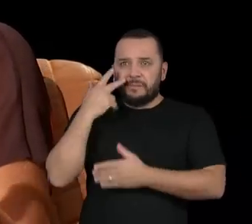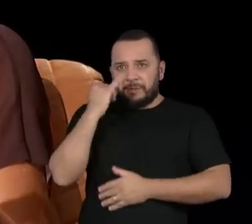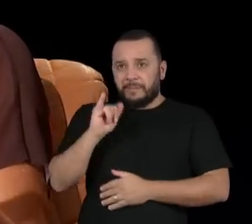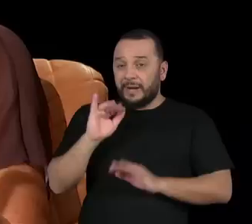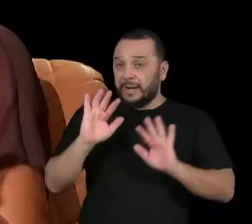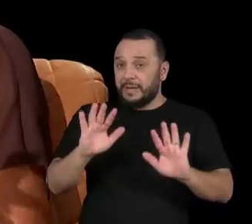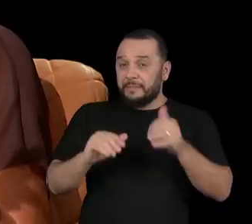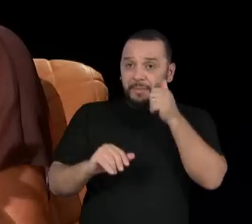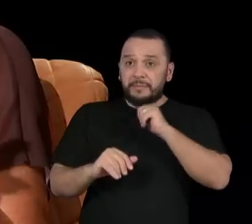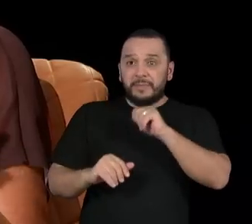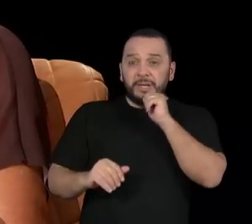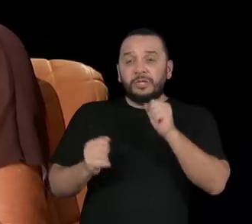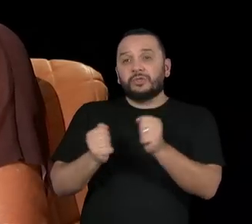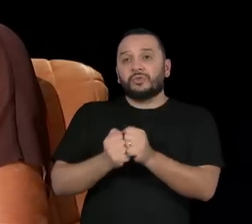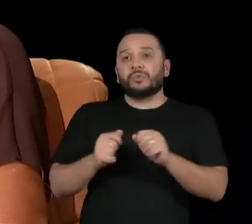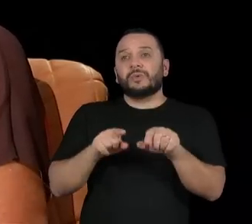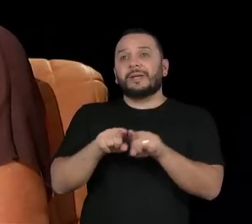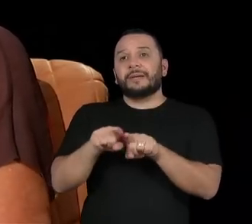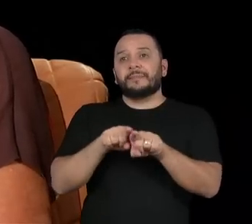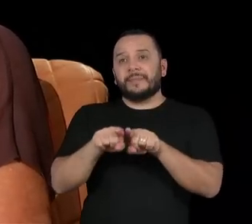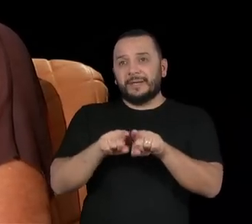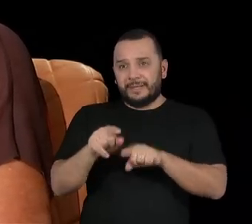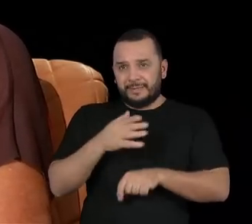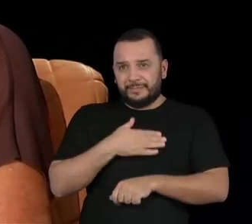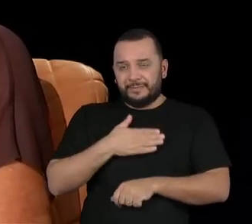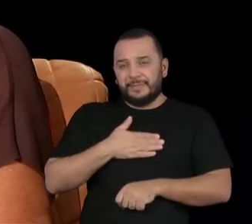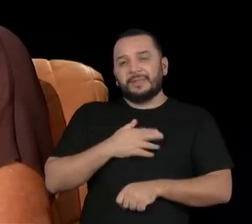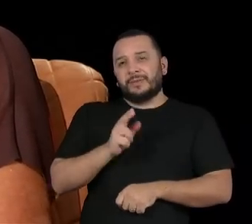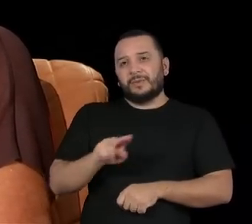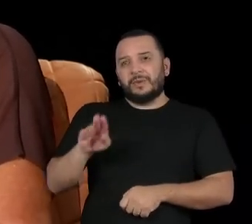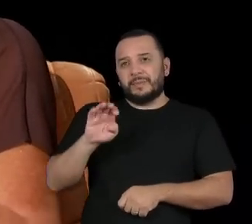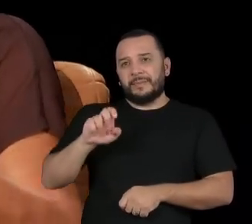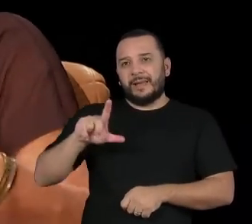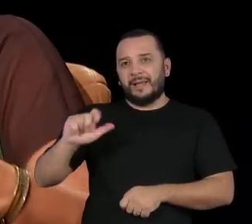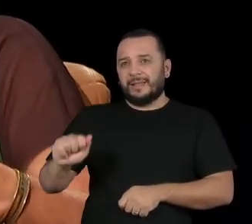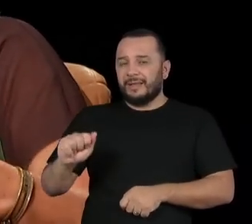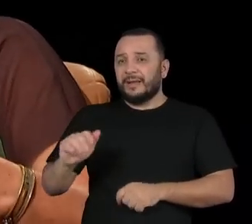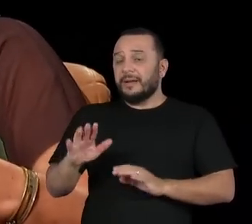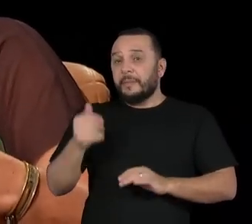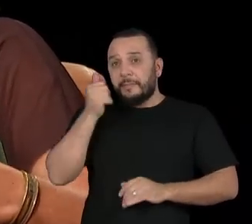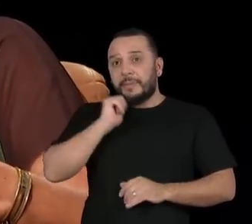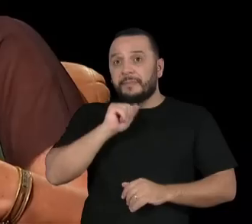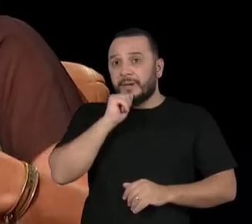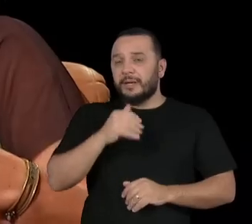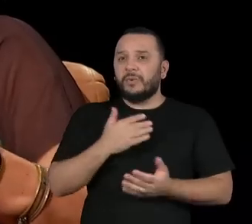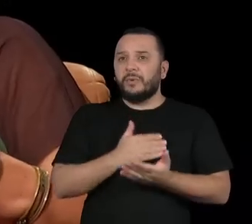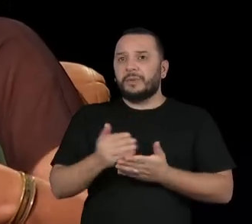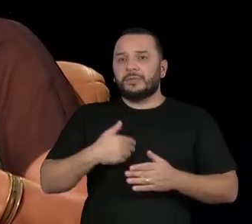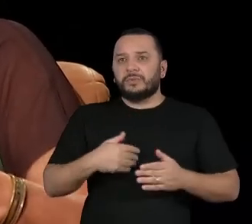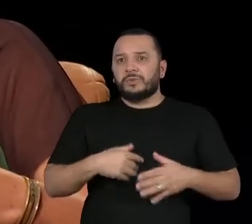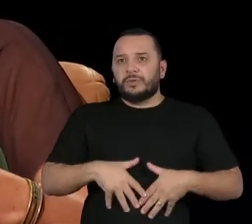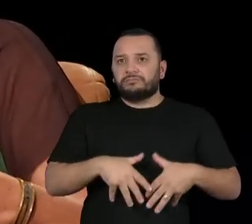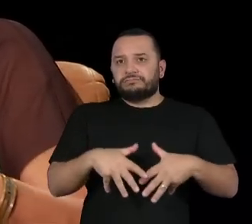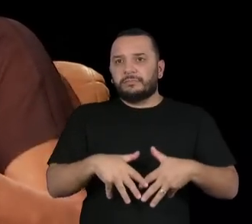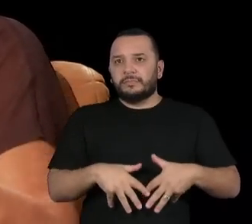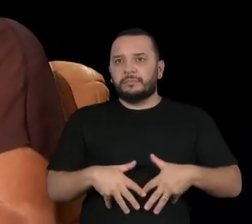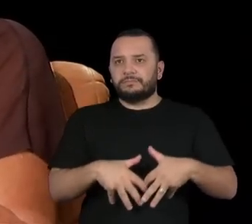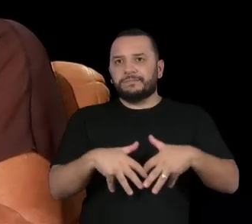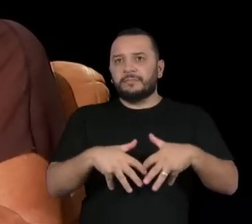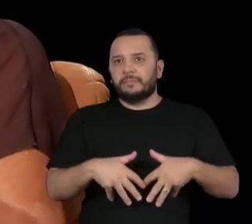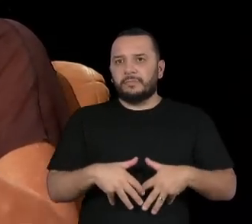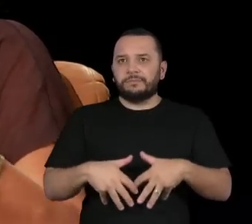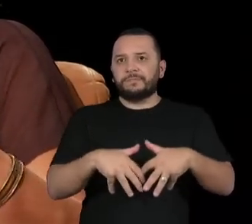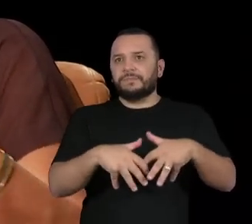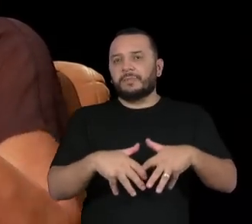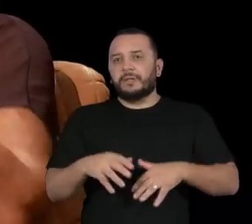com a minha irmã dela, a tia Eda, lá, e ela começou a ter uma convulsão na barriga. E